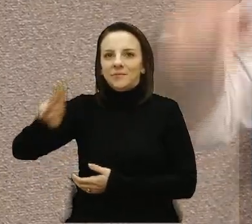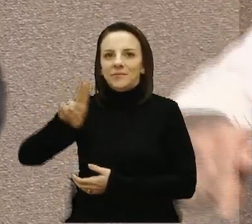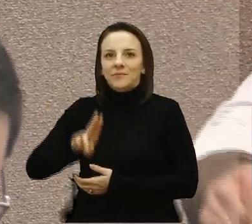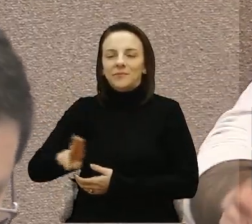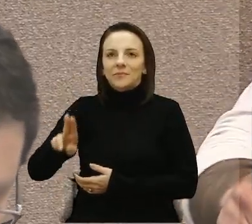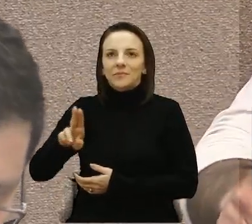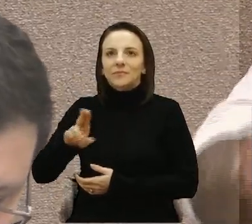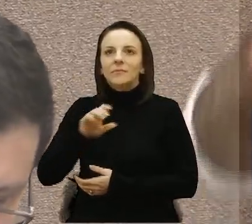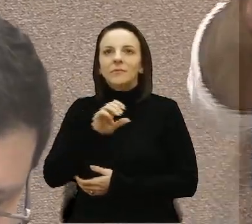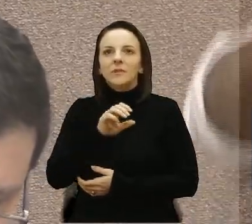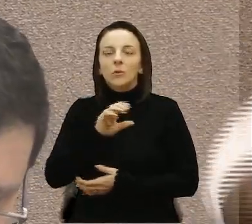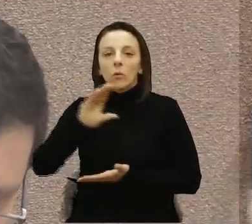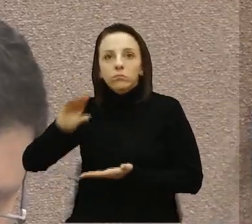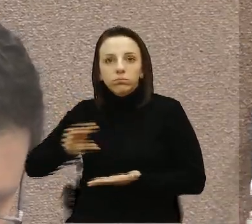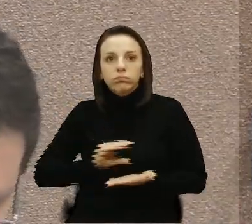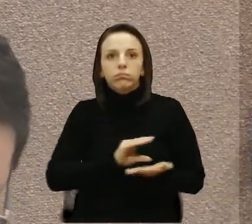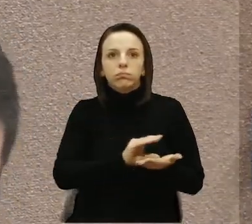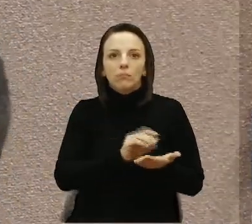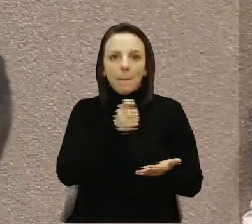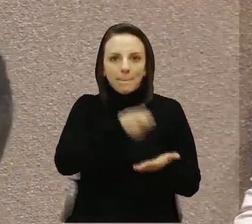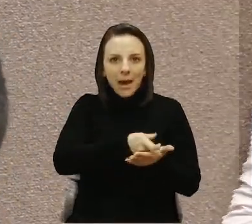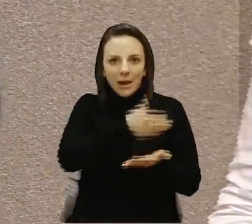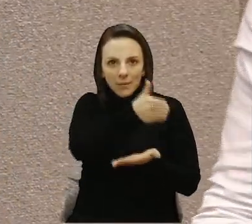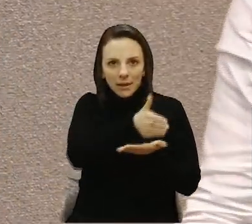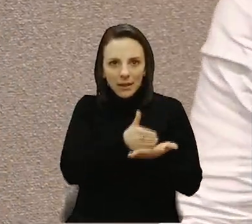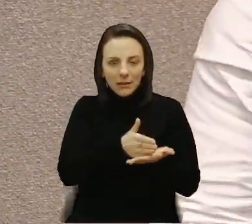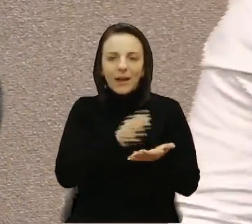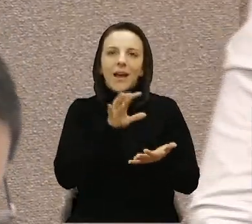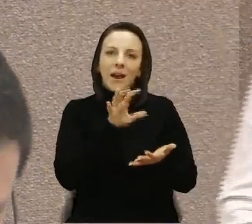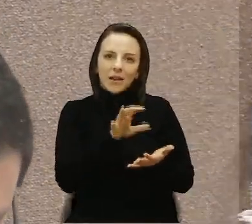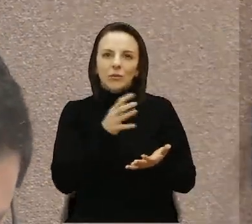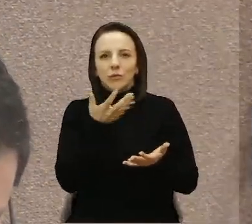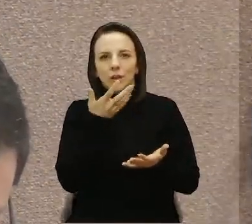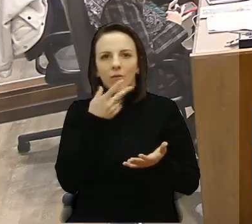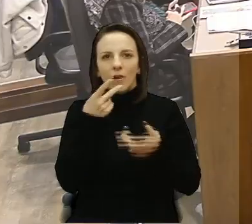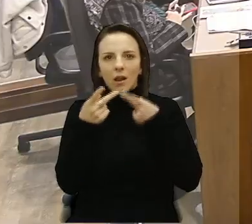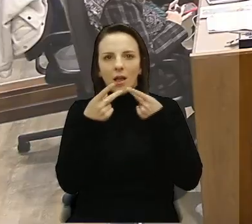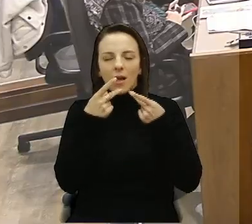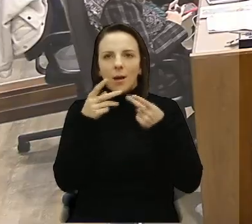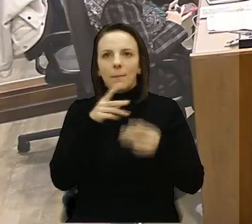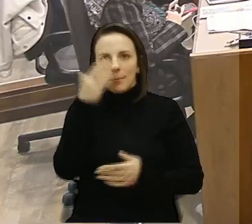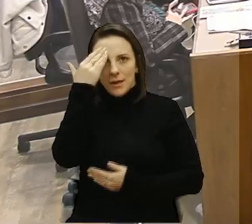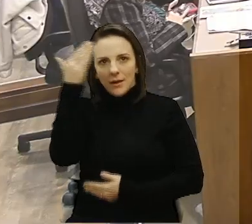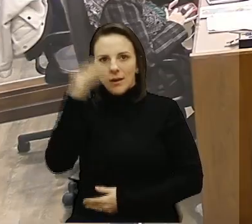preço do pagante. Então, são esses os meus encaminhamentos. Obrigado, presidente. Obrigado, vereador Ramon Teles.